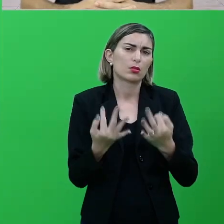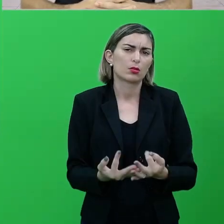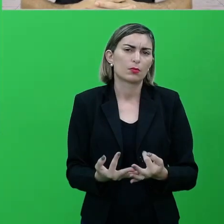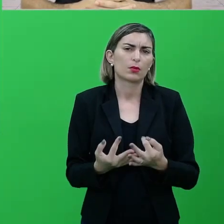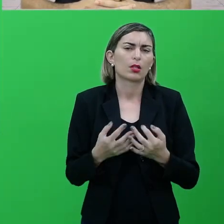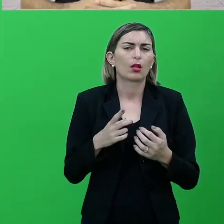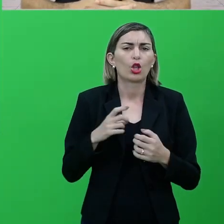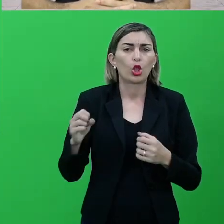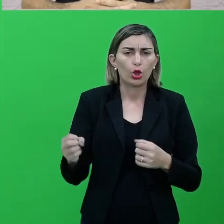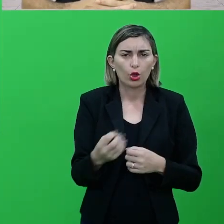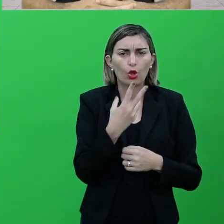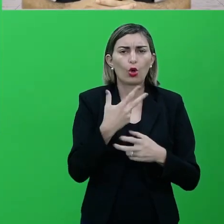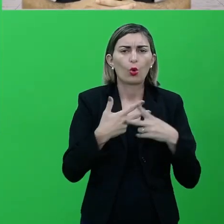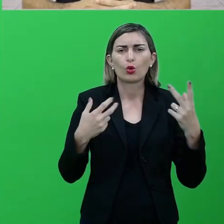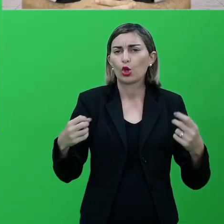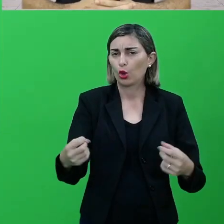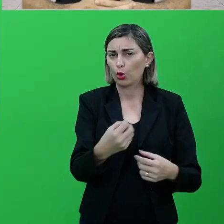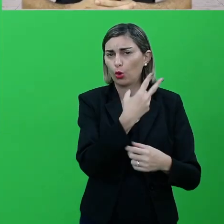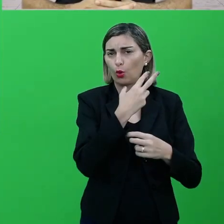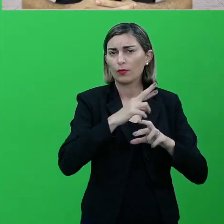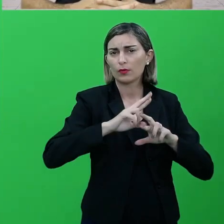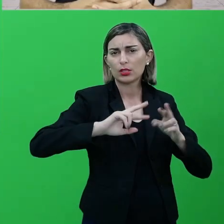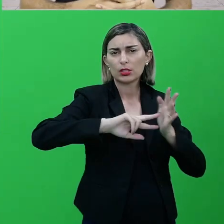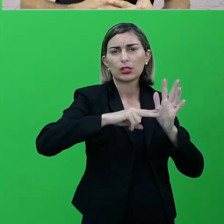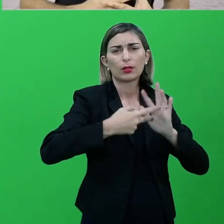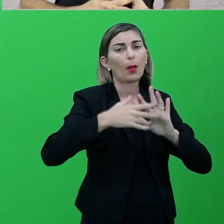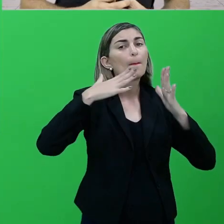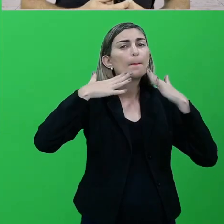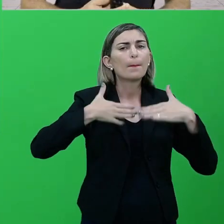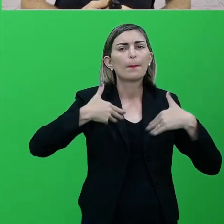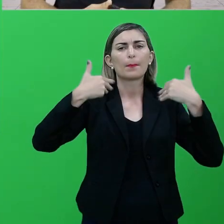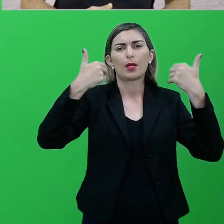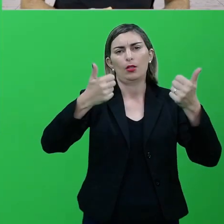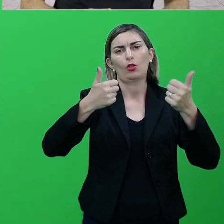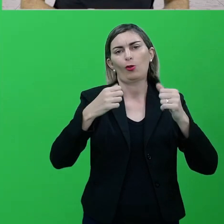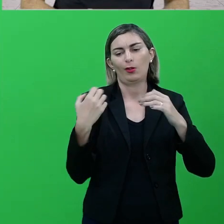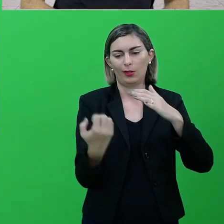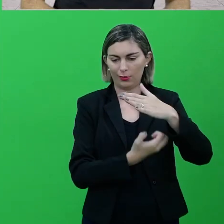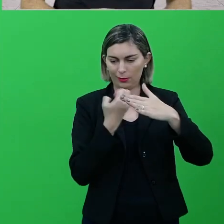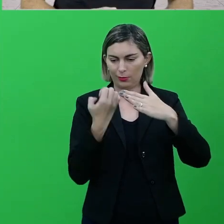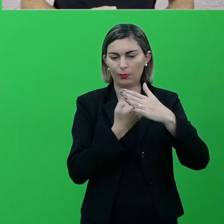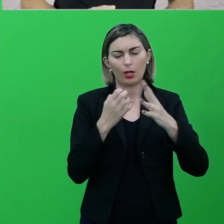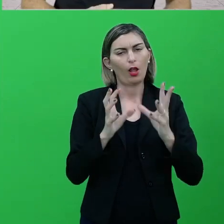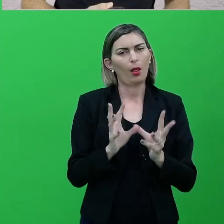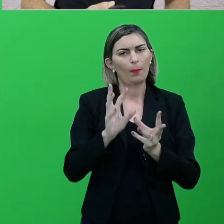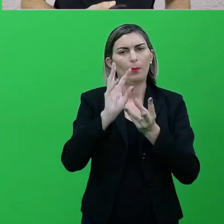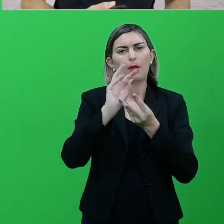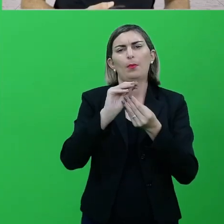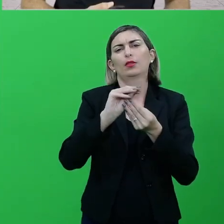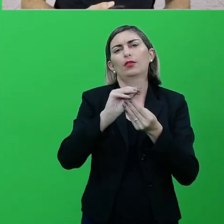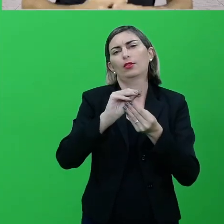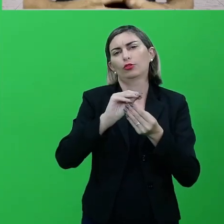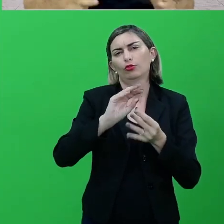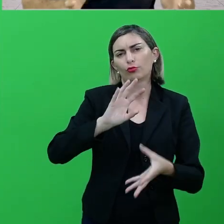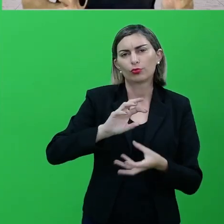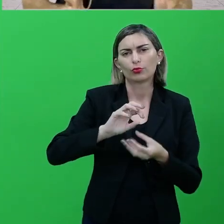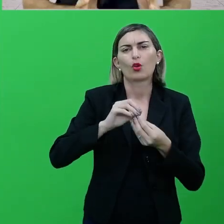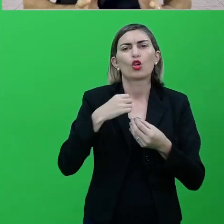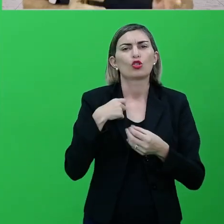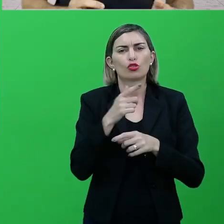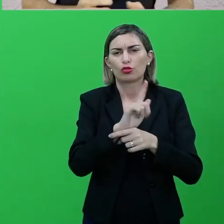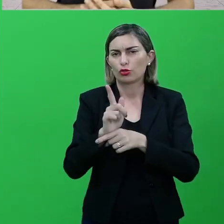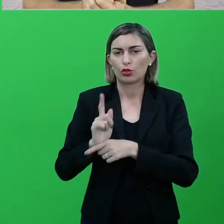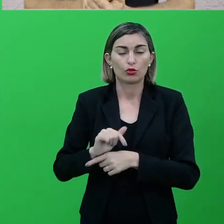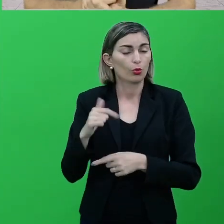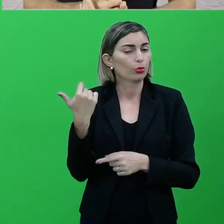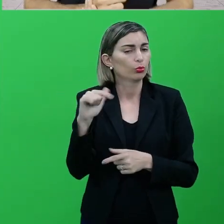é algo que é novo ou significativamente melhorado para a empresa e que foi implementado. Os gestores públicos, eles não têm